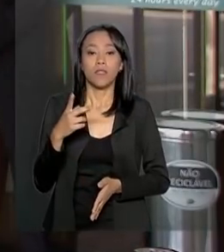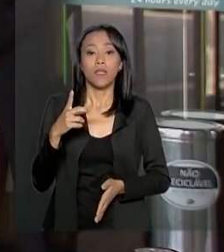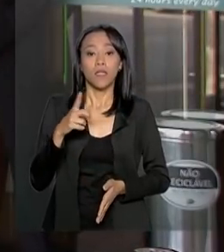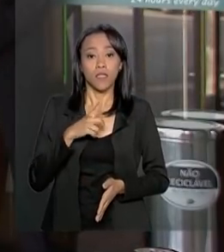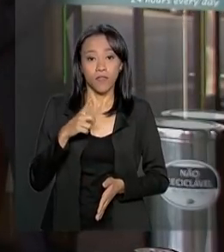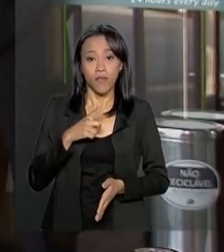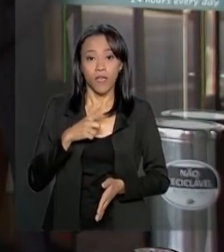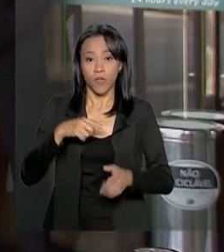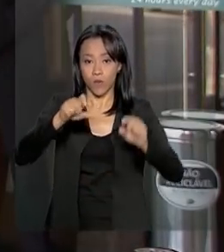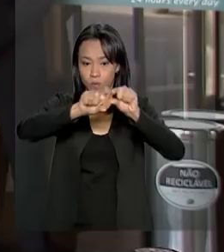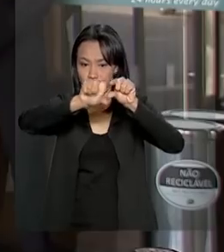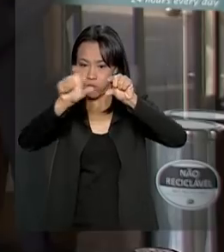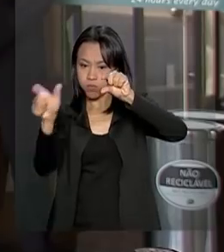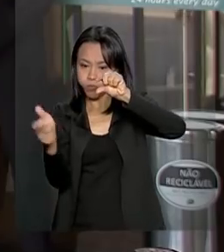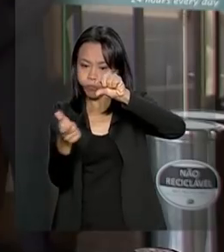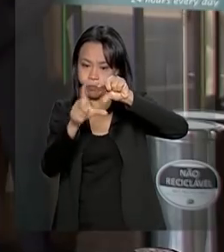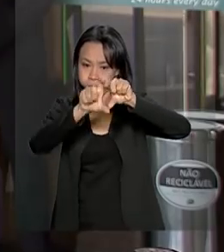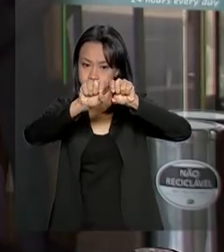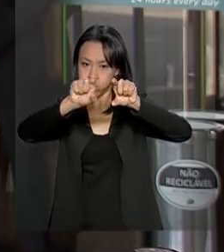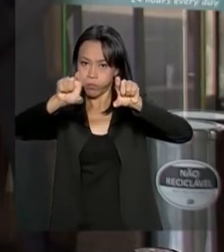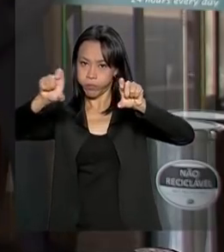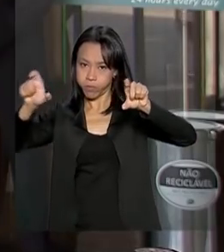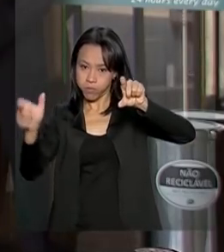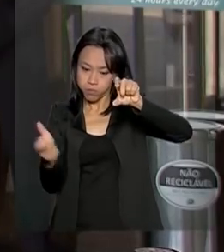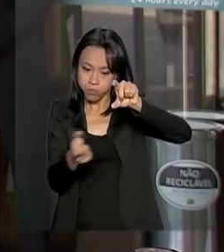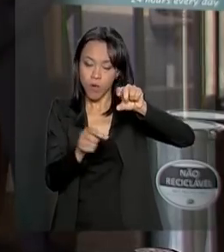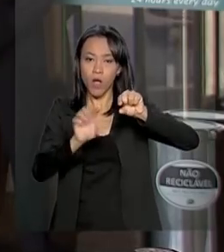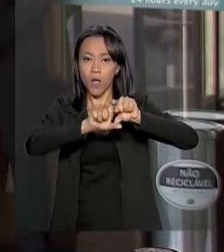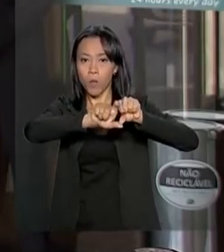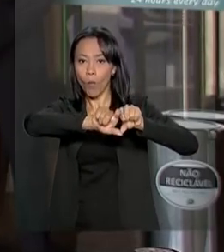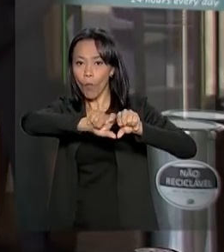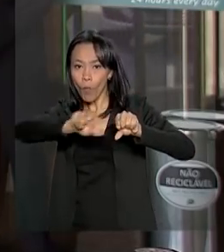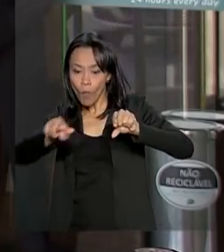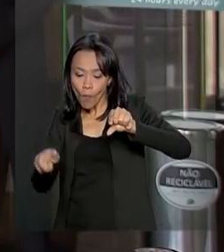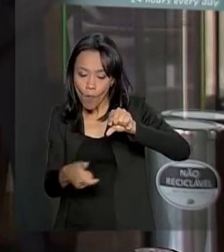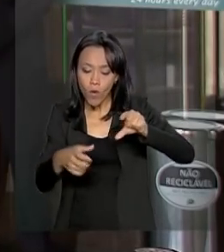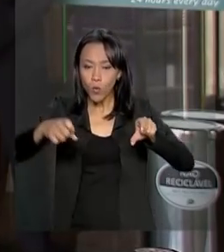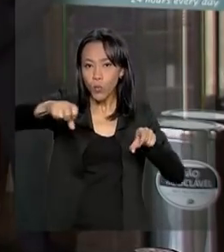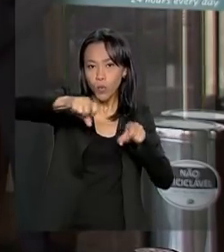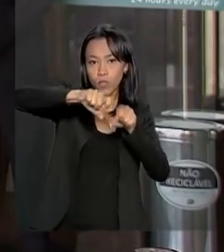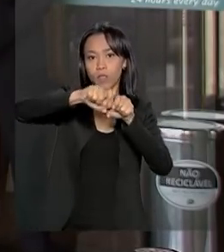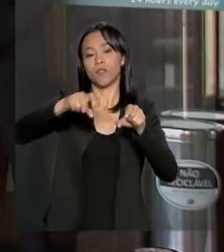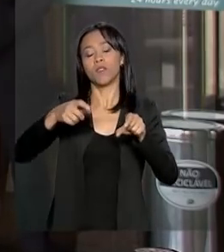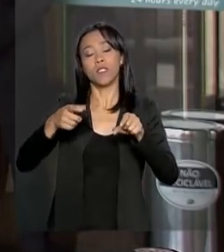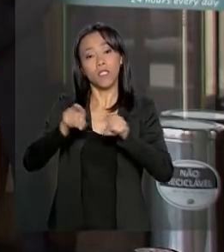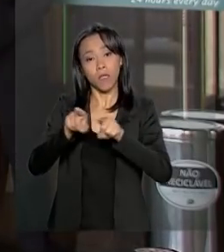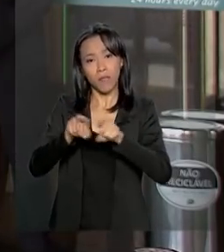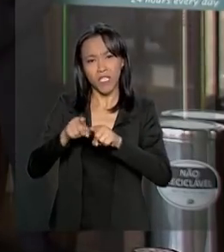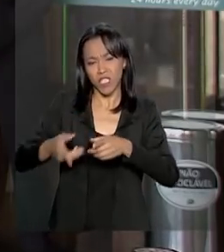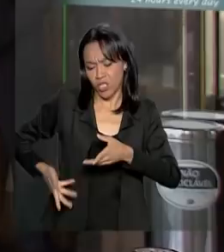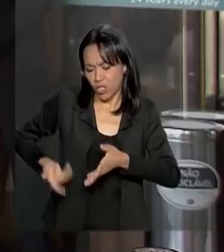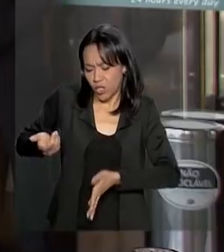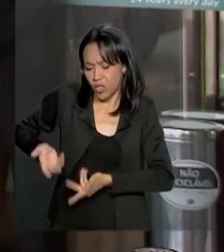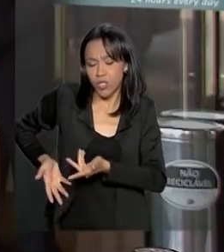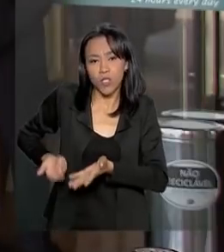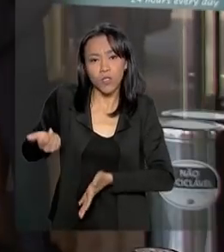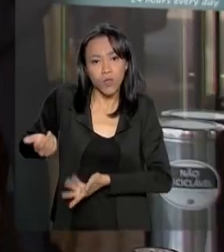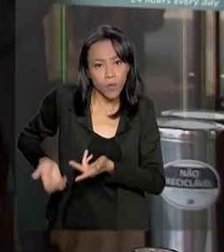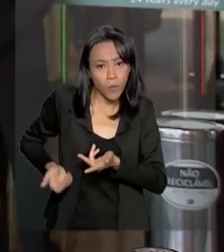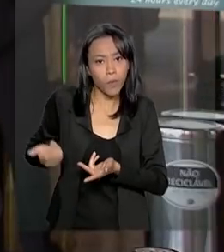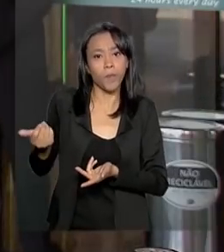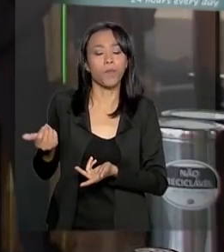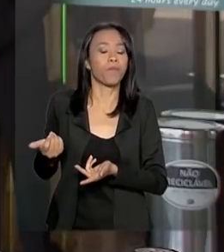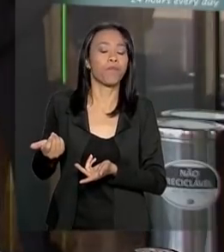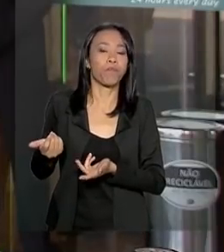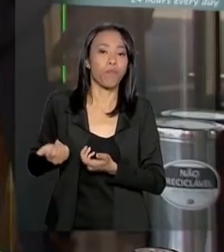os intestinos grosso e delgado e fizeram também a retirada de muitas aderências